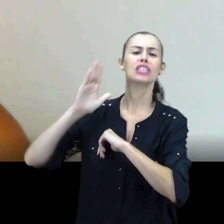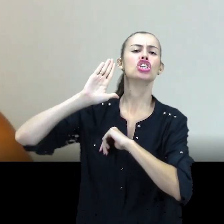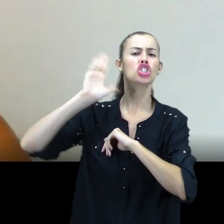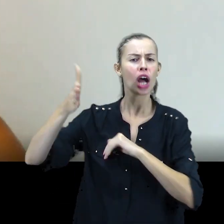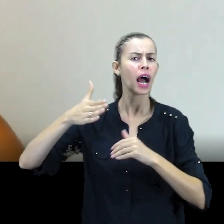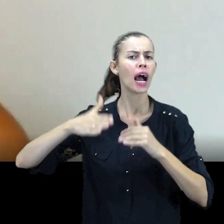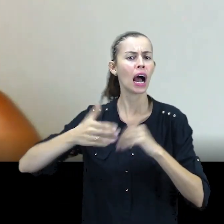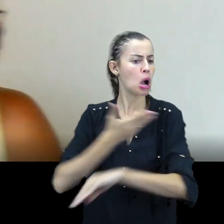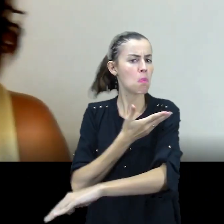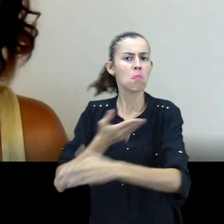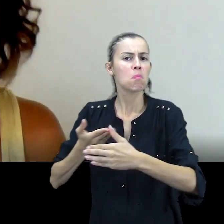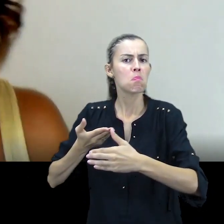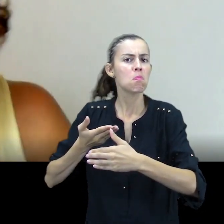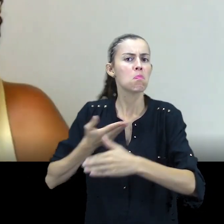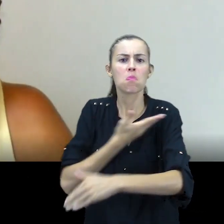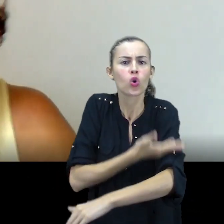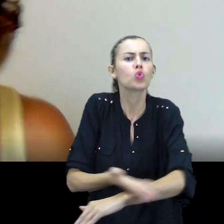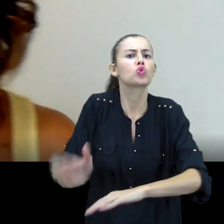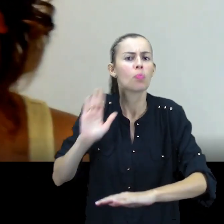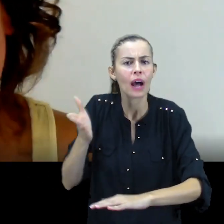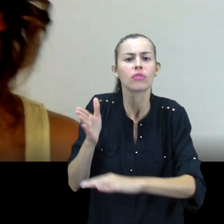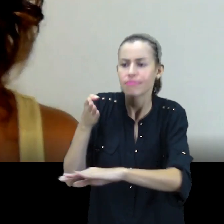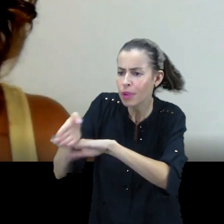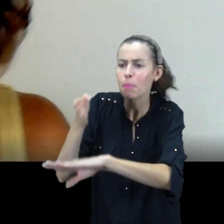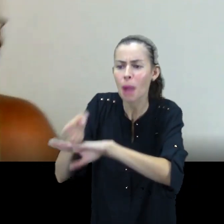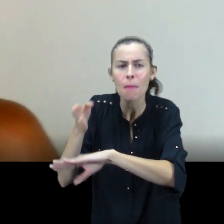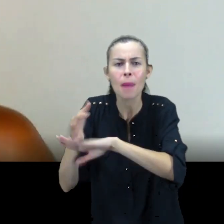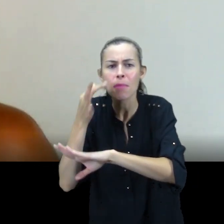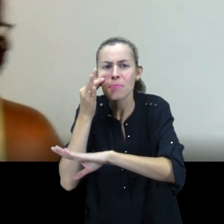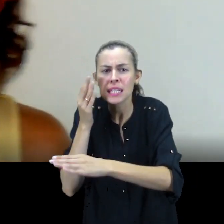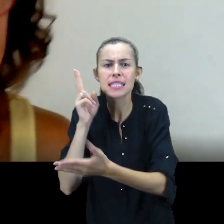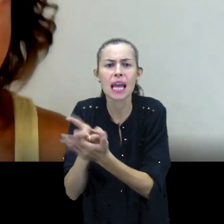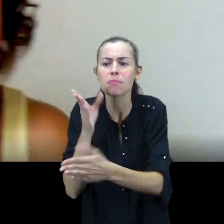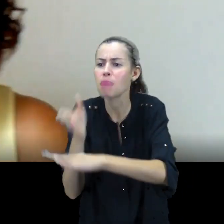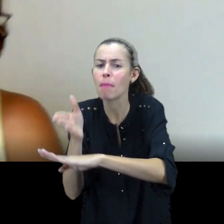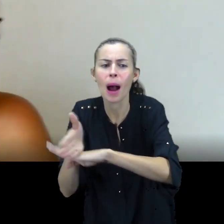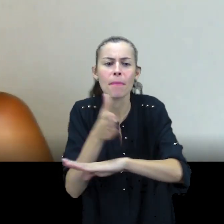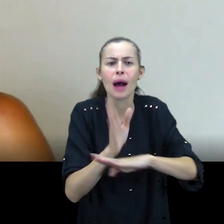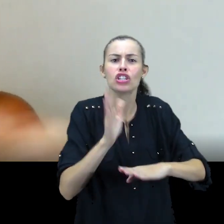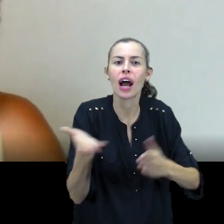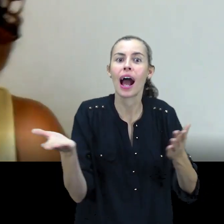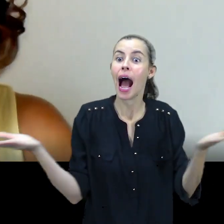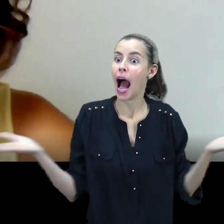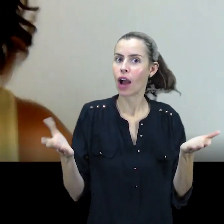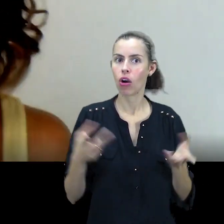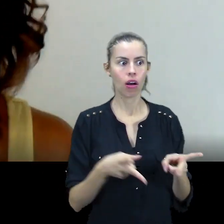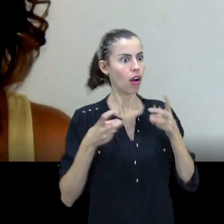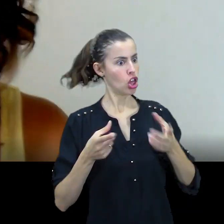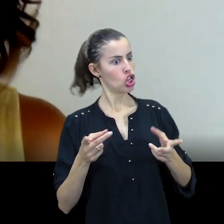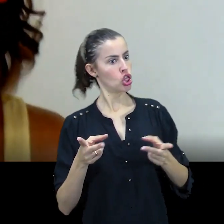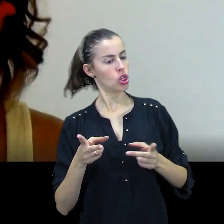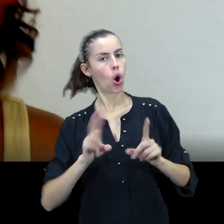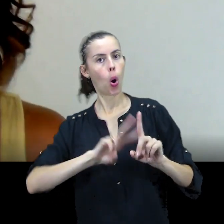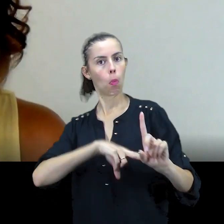continuem fazendo. No meio do caminho, quem não fazia extensão, mas começou a olhar, começou a se animar, também está vindo. E tem gente que não vai fazer extensão